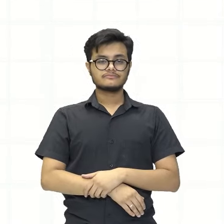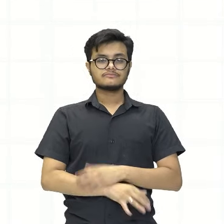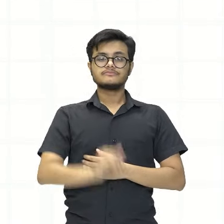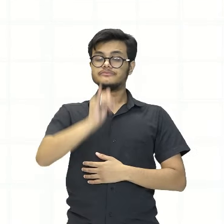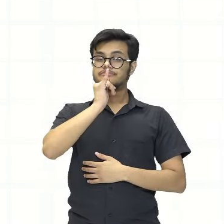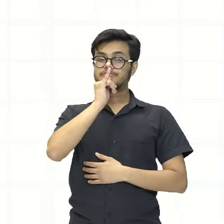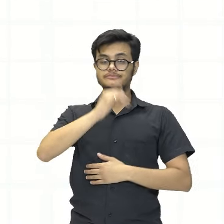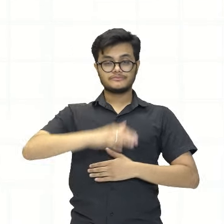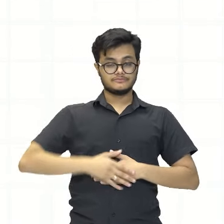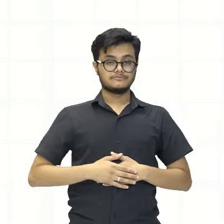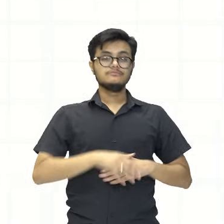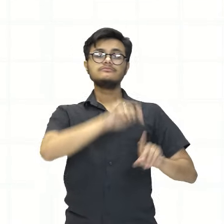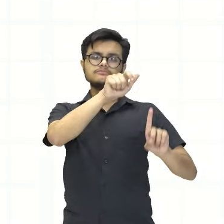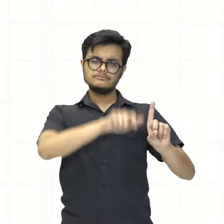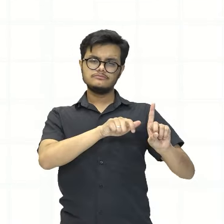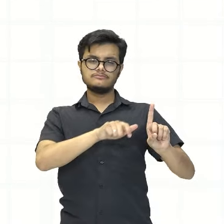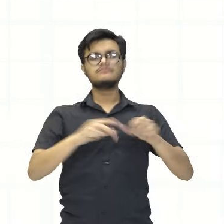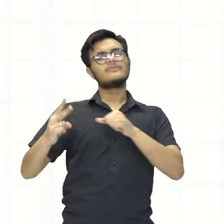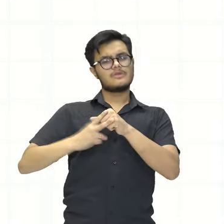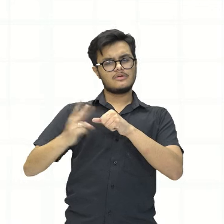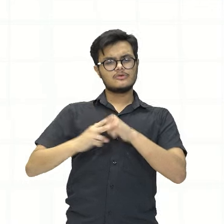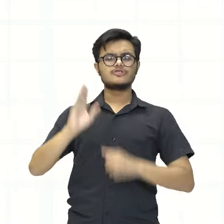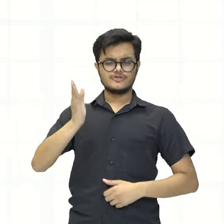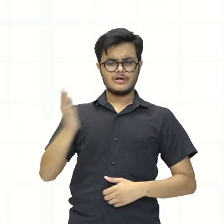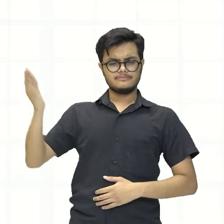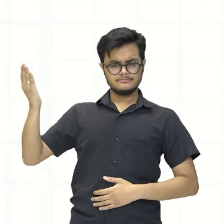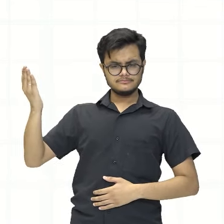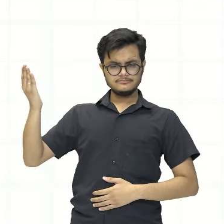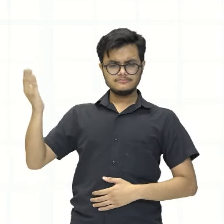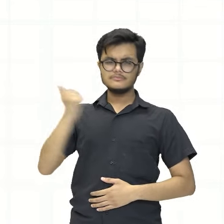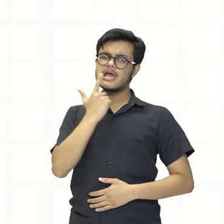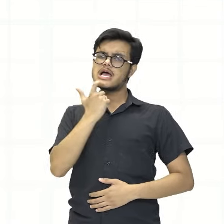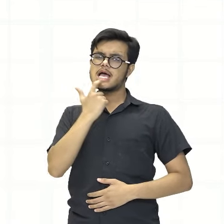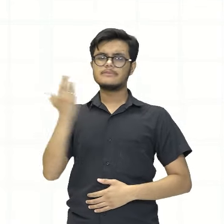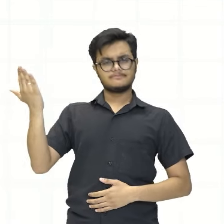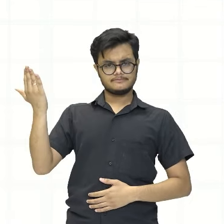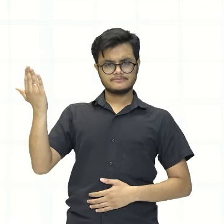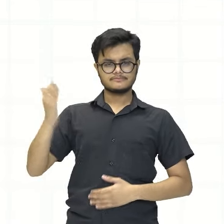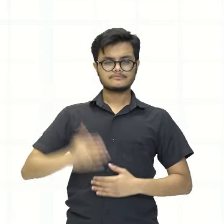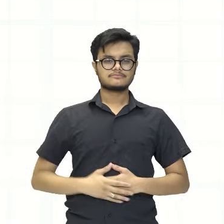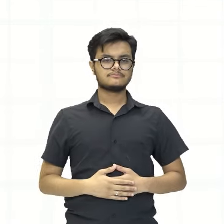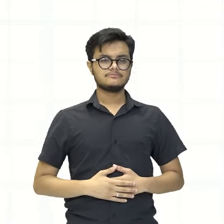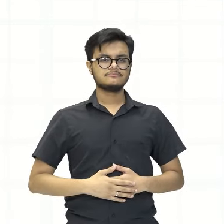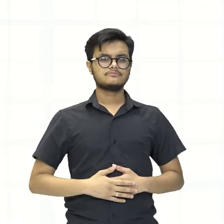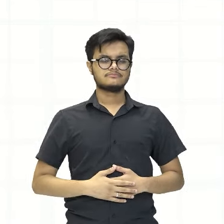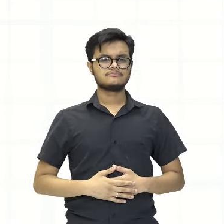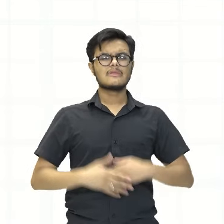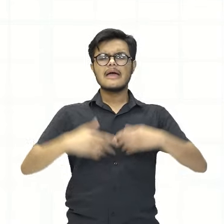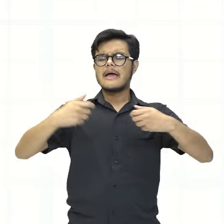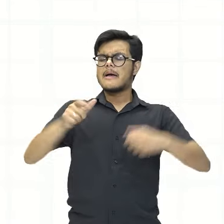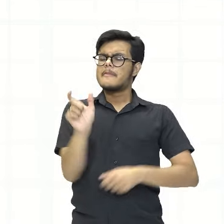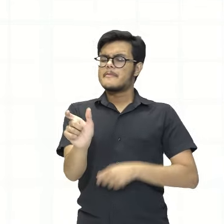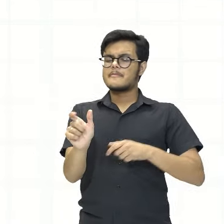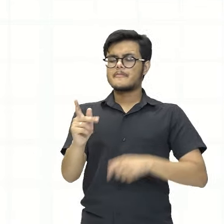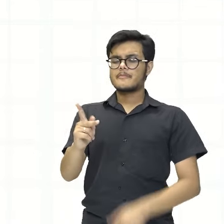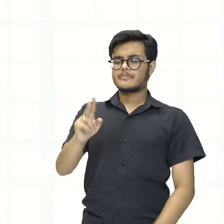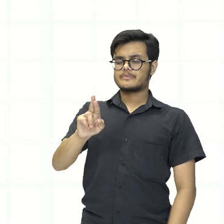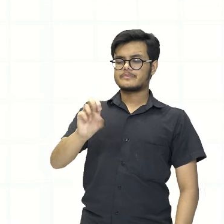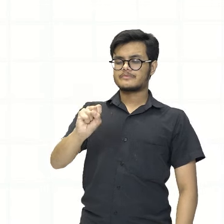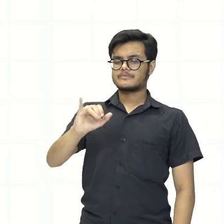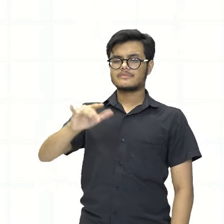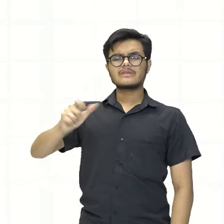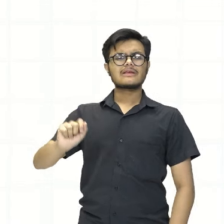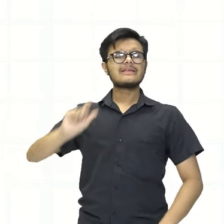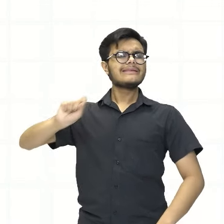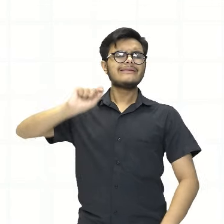coisa é definir o verbo já tá identificado né então eu pergunto pro verbo quem precisa de ajuda o que é que eu vou fazer